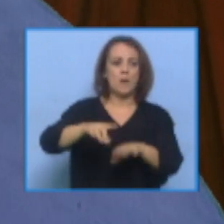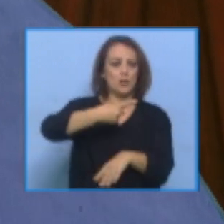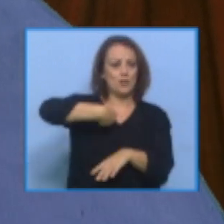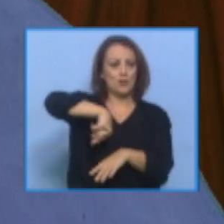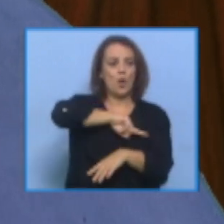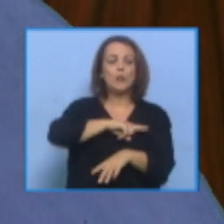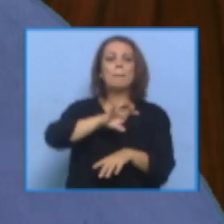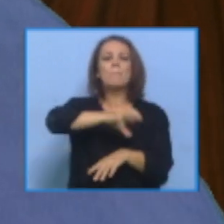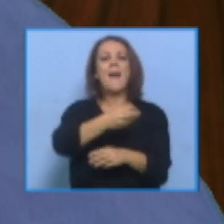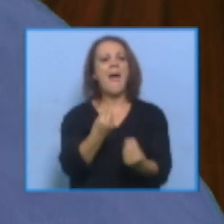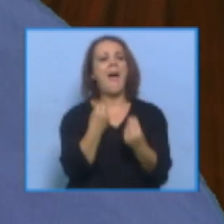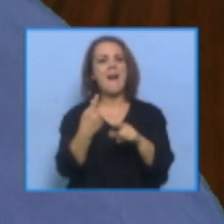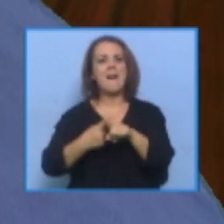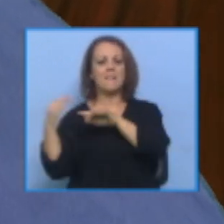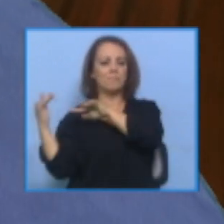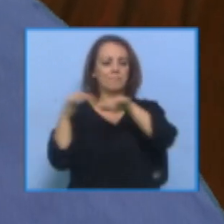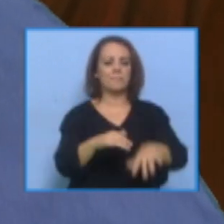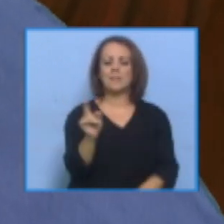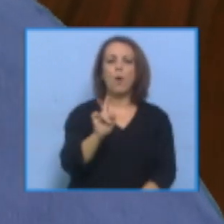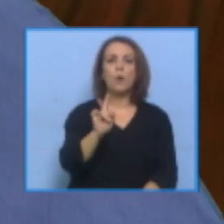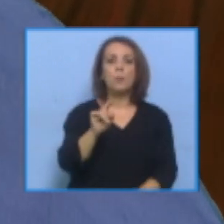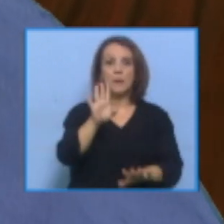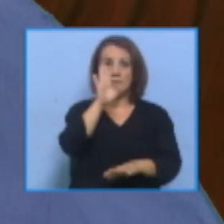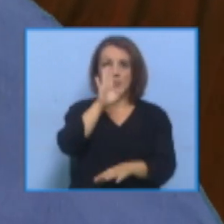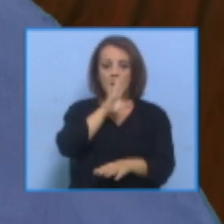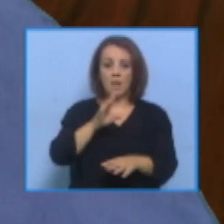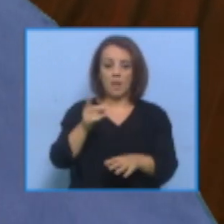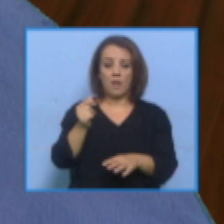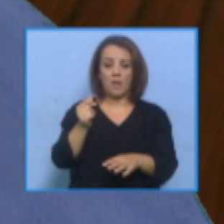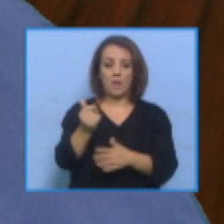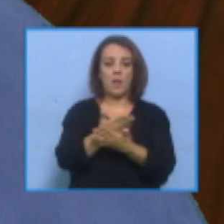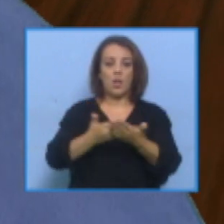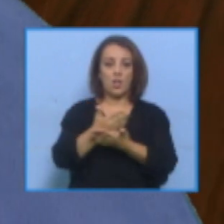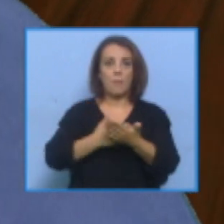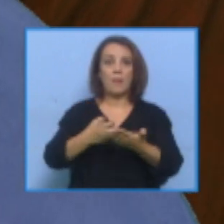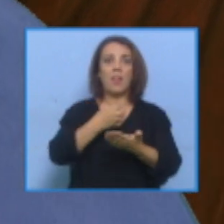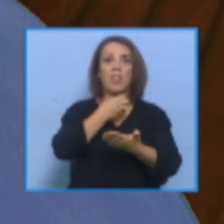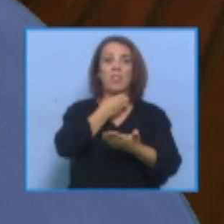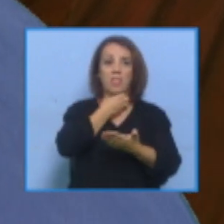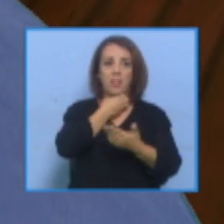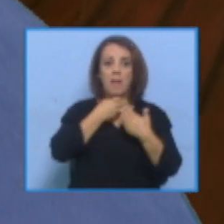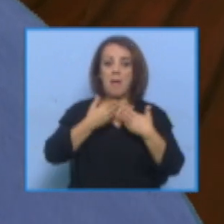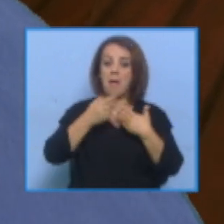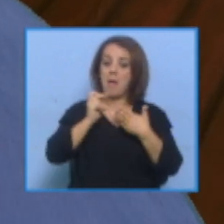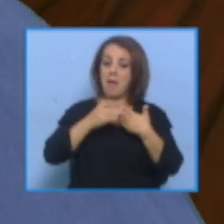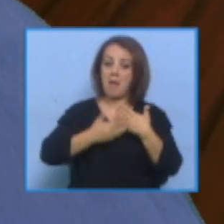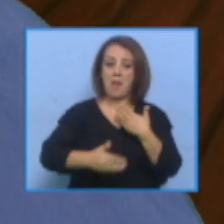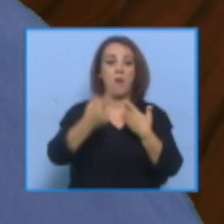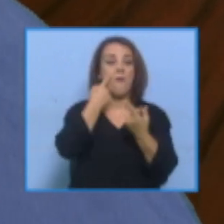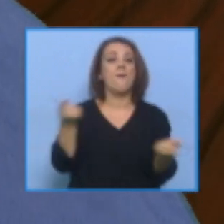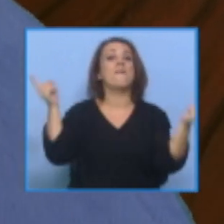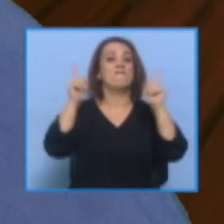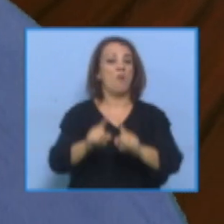pouco atrativo e, sobretudo, se entrarmos em crise económica, como também está, digamos, quase inevitável nos próximos anos,